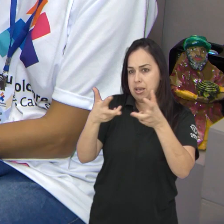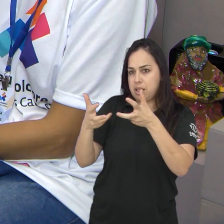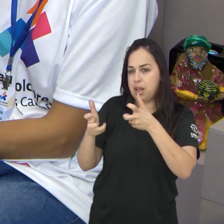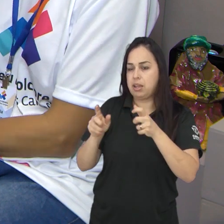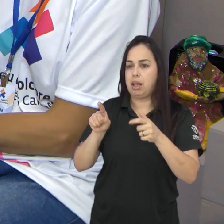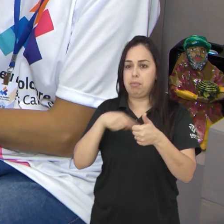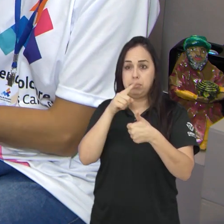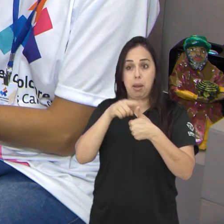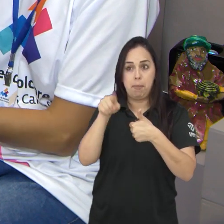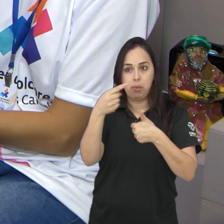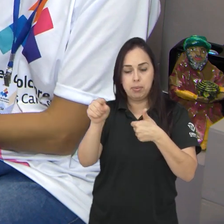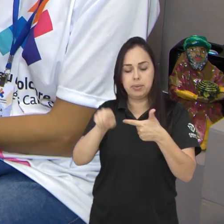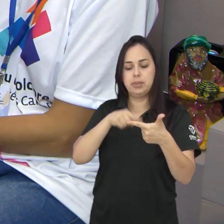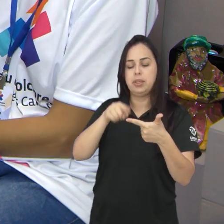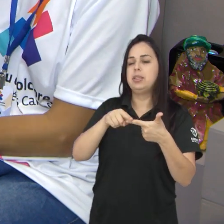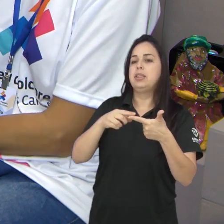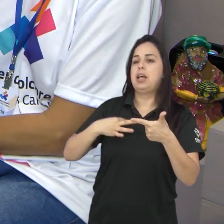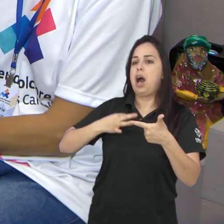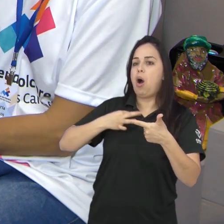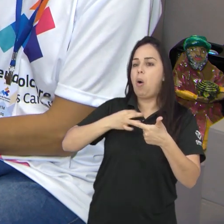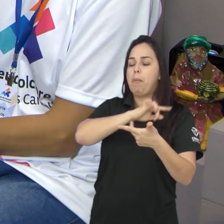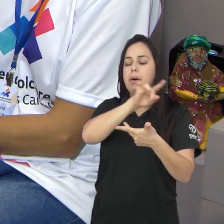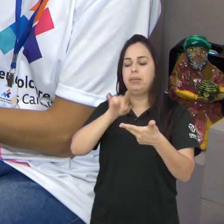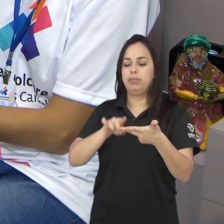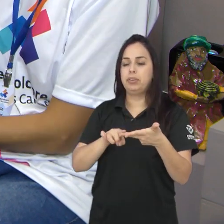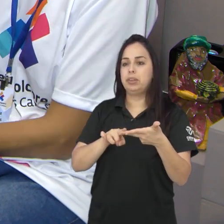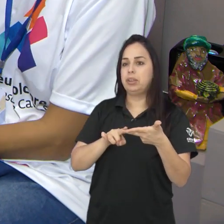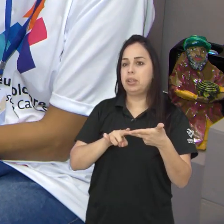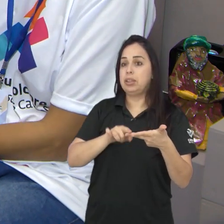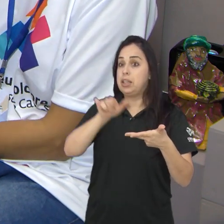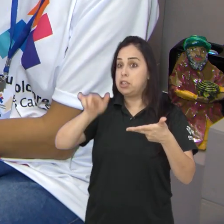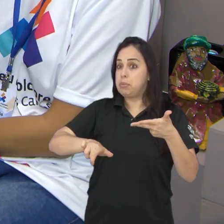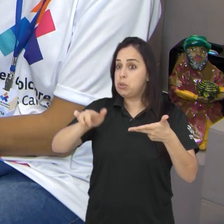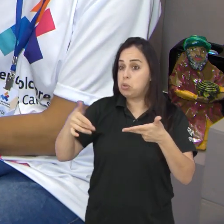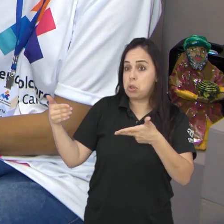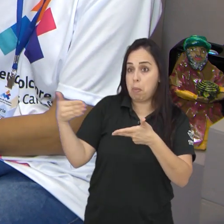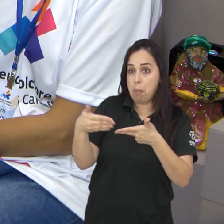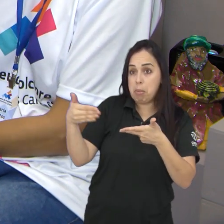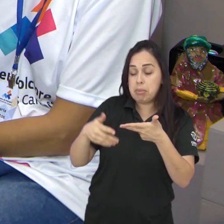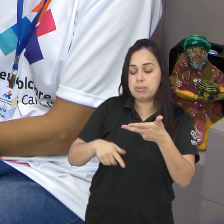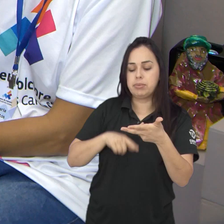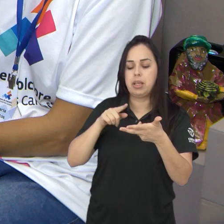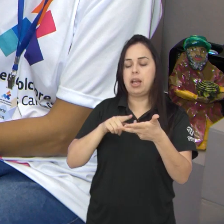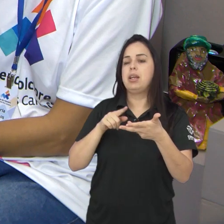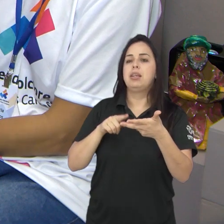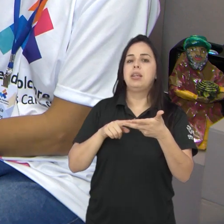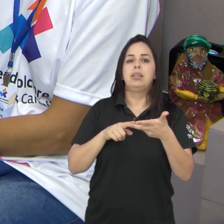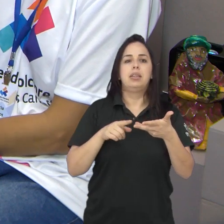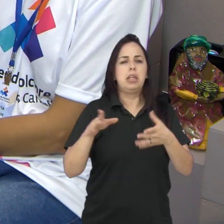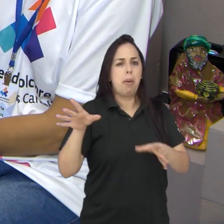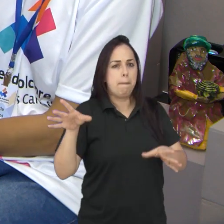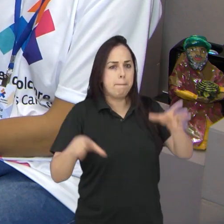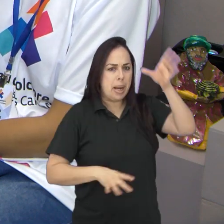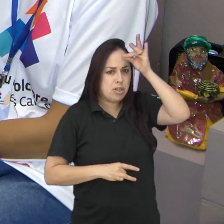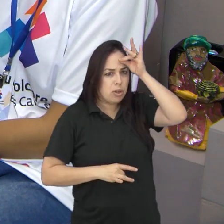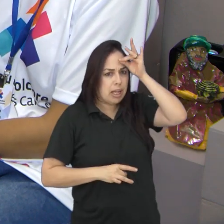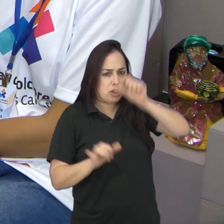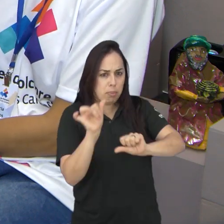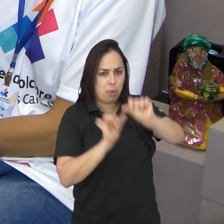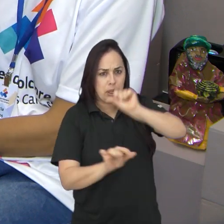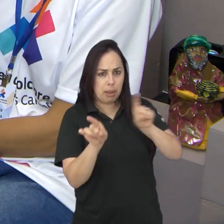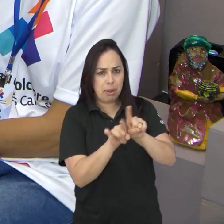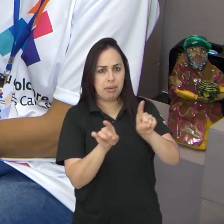na cantoria, nas roupas, né, nas pessoas que participam, né? Então o Brasil... Os personagens de repente mudam